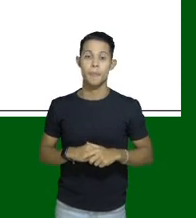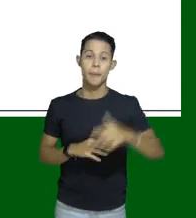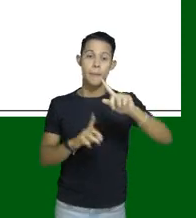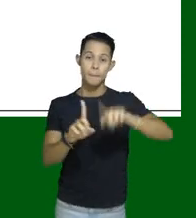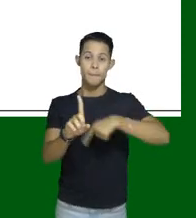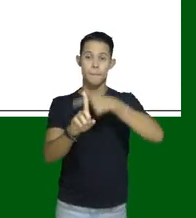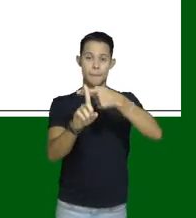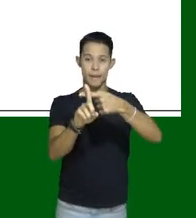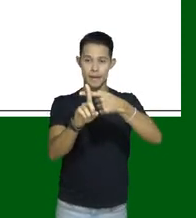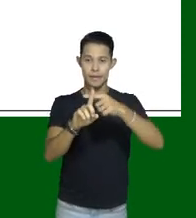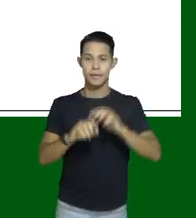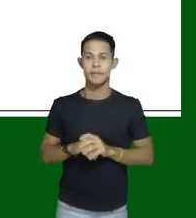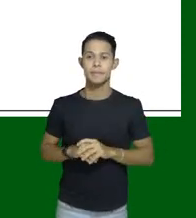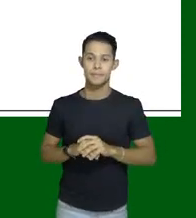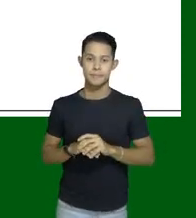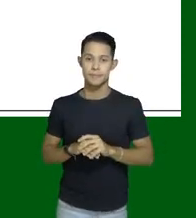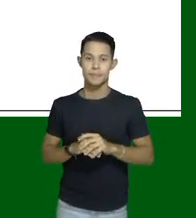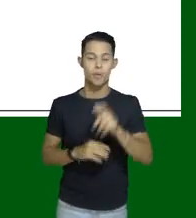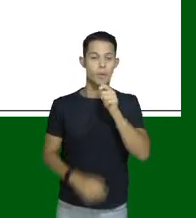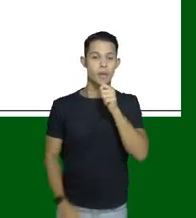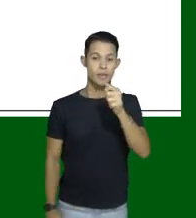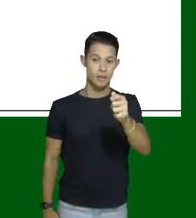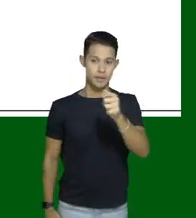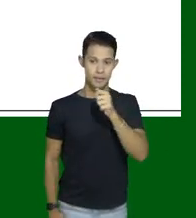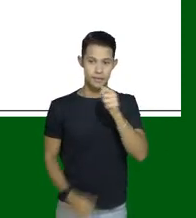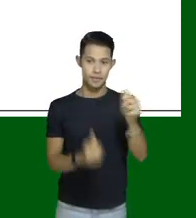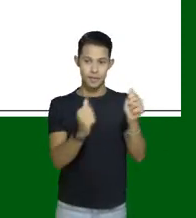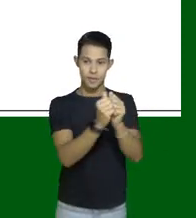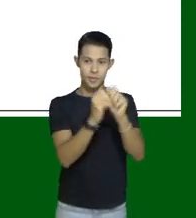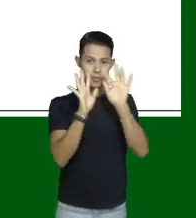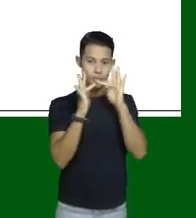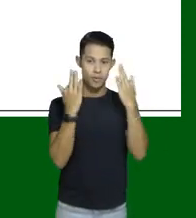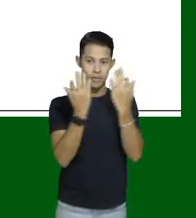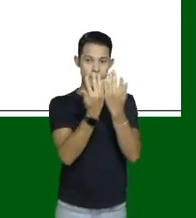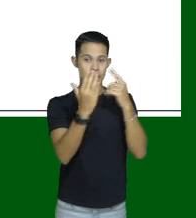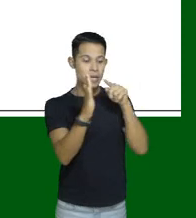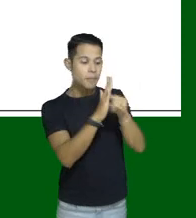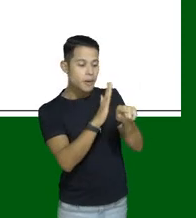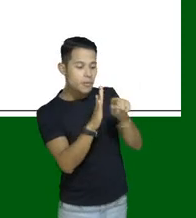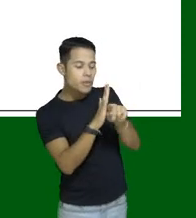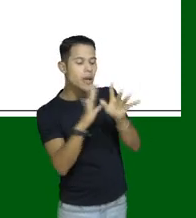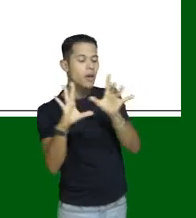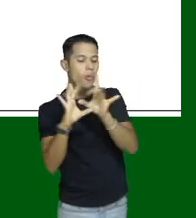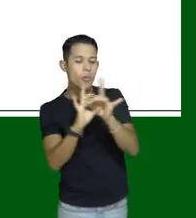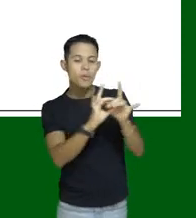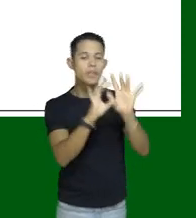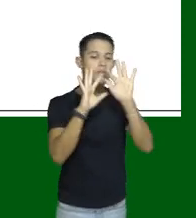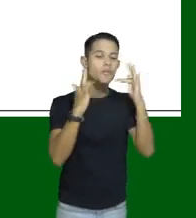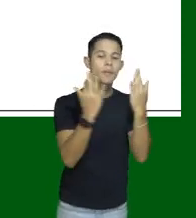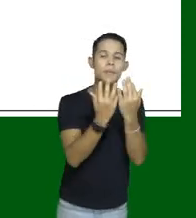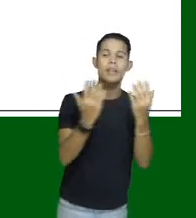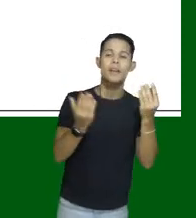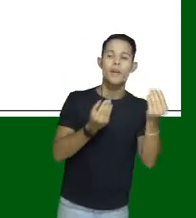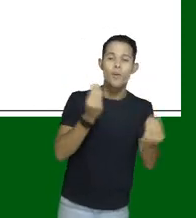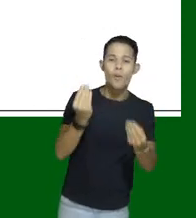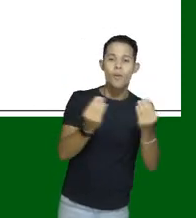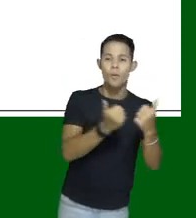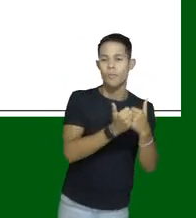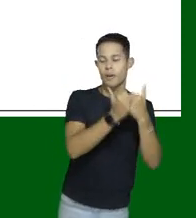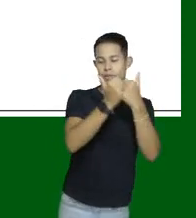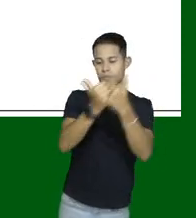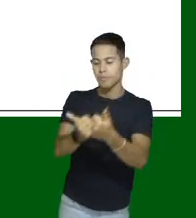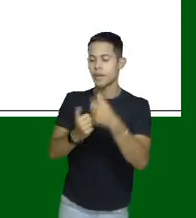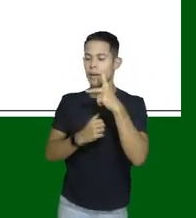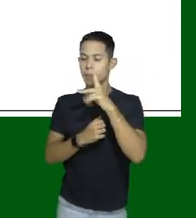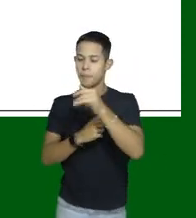faz uma entrevista com a família para compreender no contexto familiar, para auxiliar os pais na relação